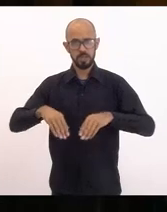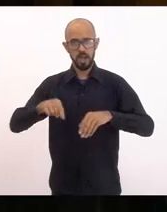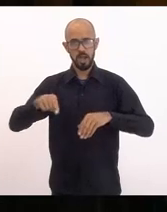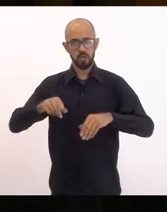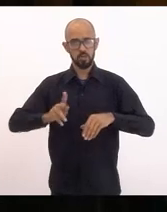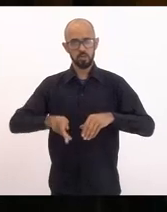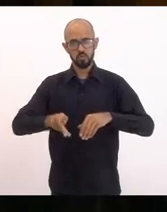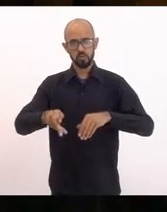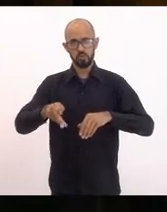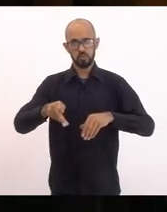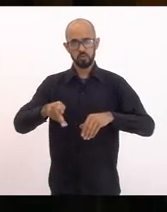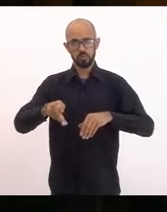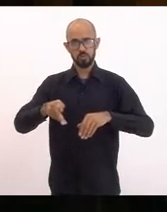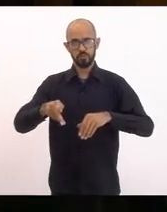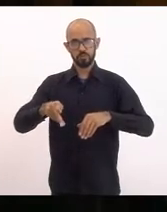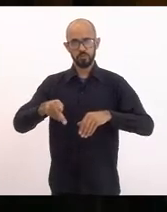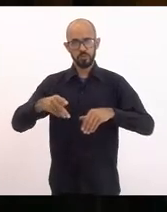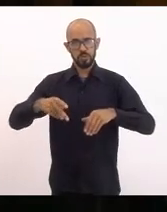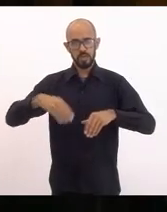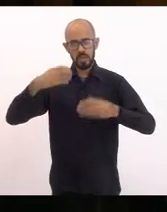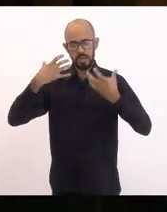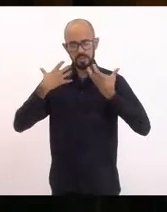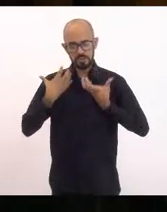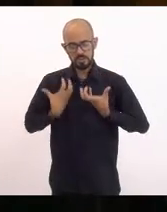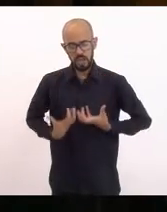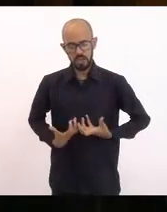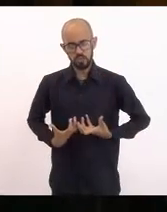desgaste físico e psíquico